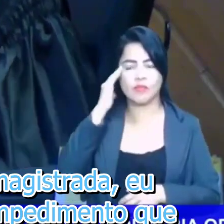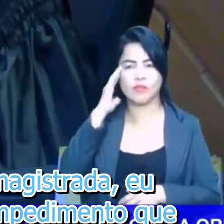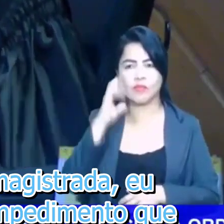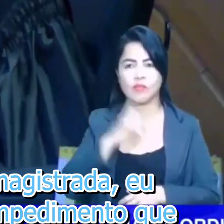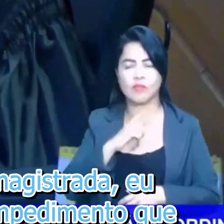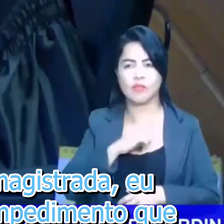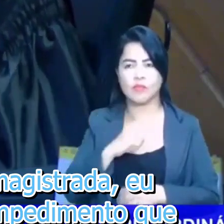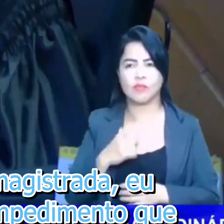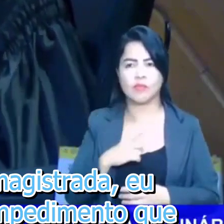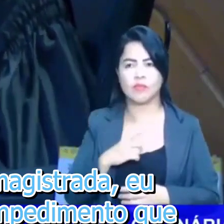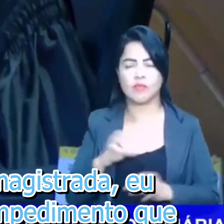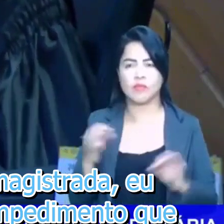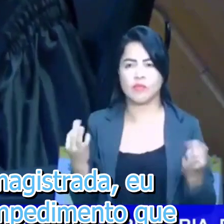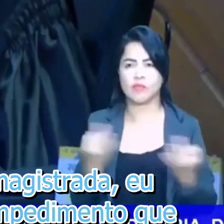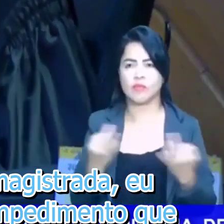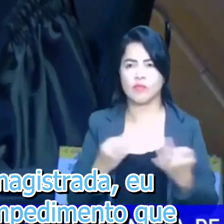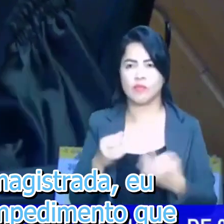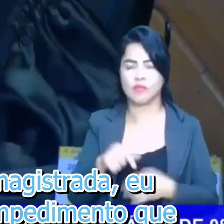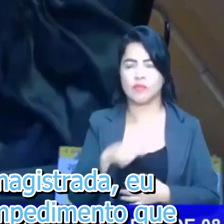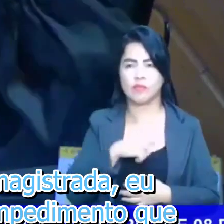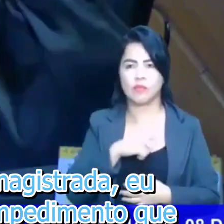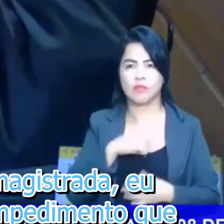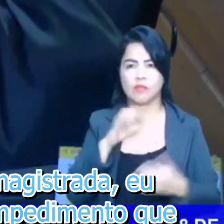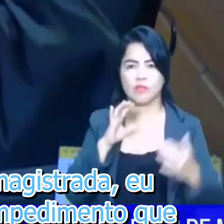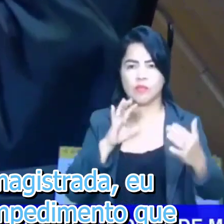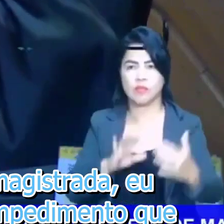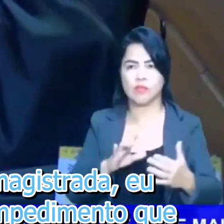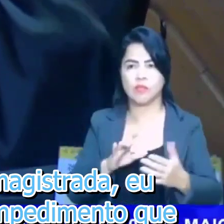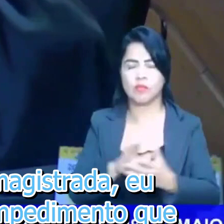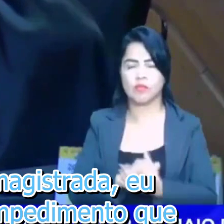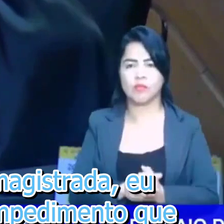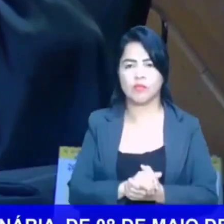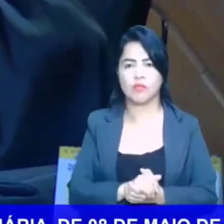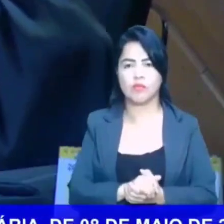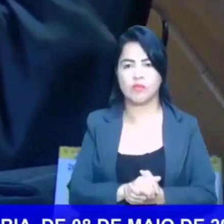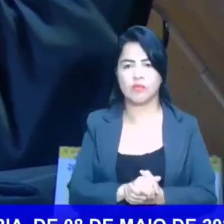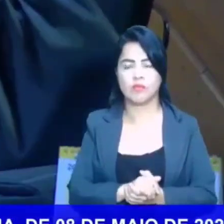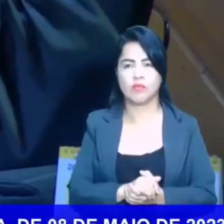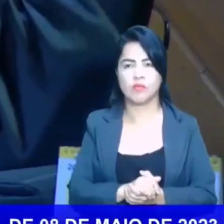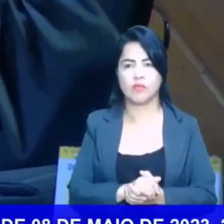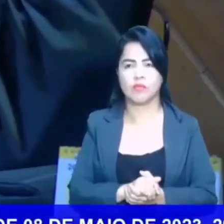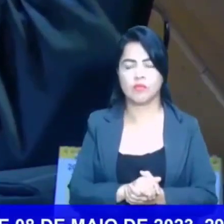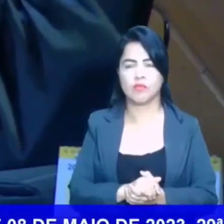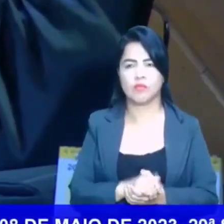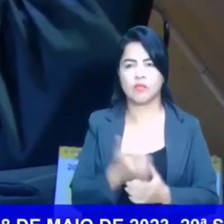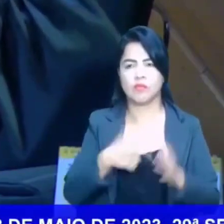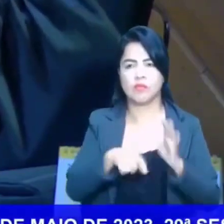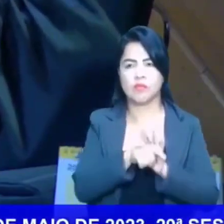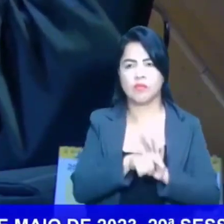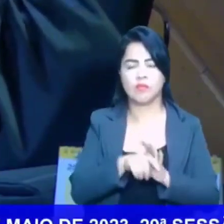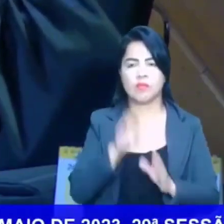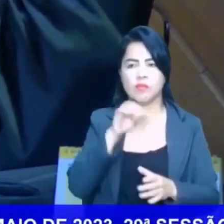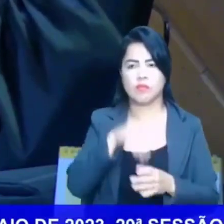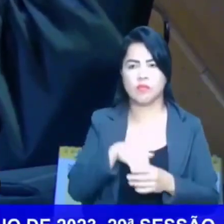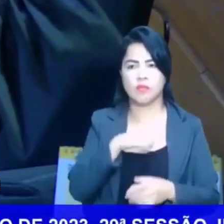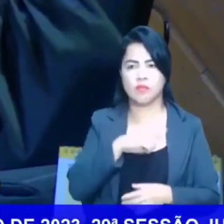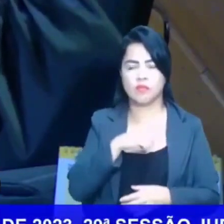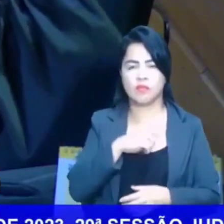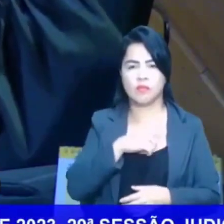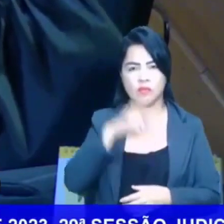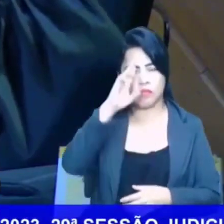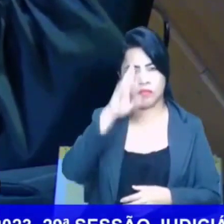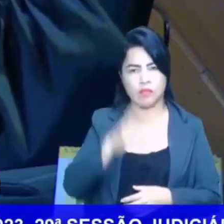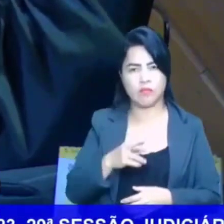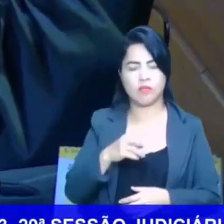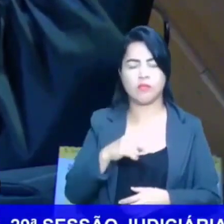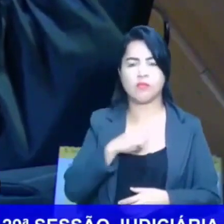caso que se enquadra perfeitamente nesse impedimento que o Código Eleitoral trouxe. E a razão para isso, me parece